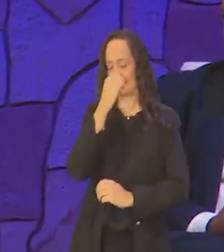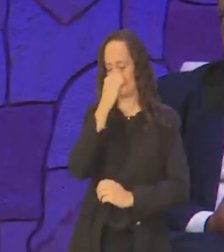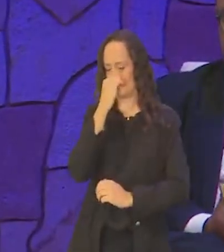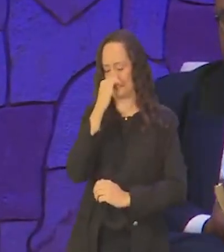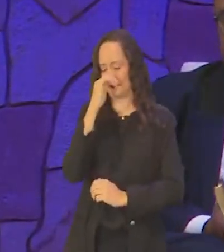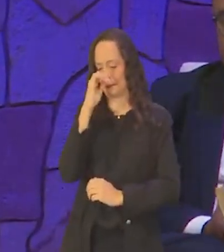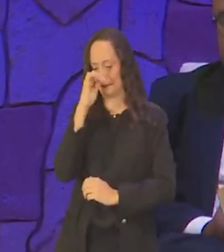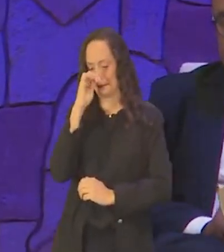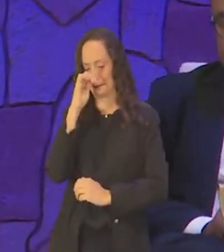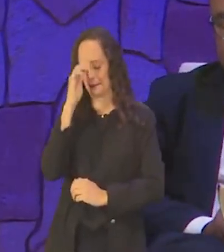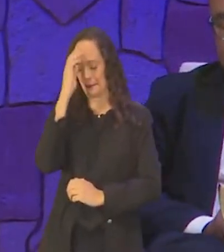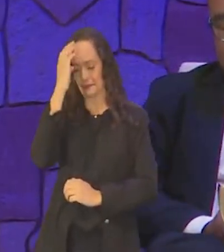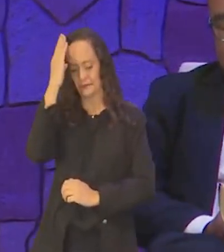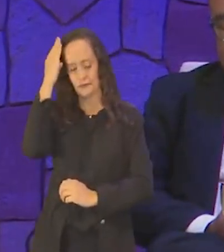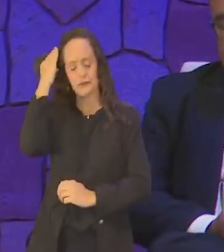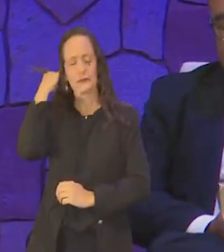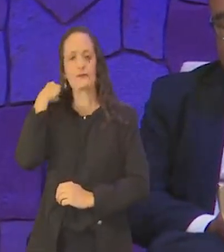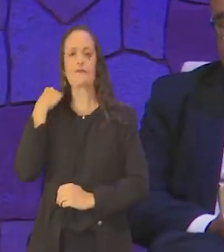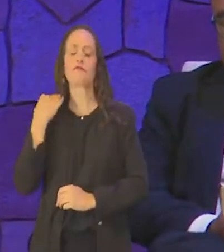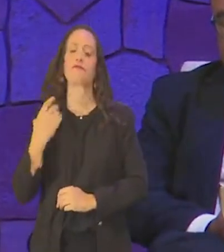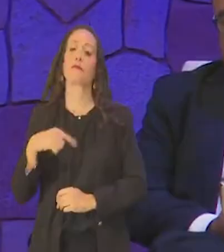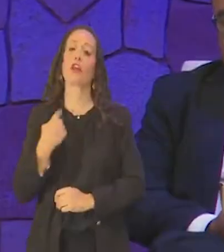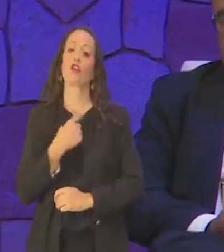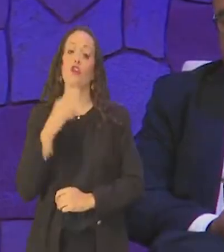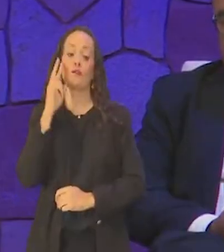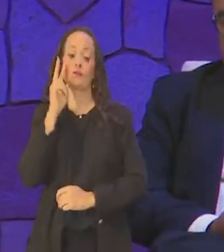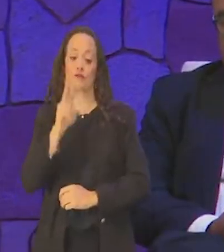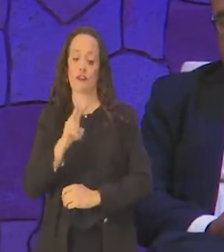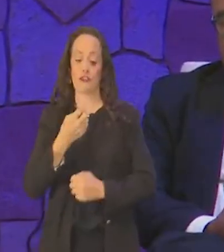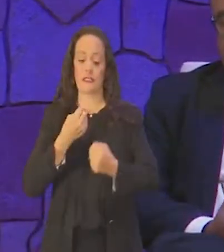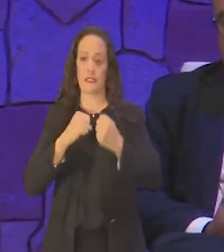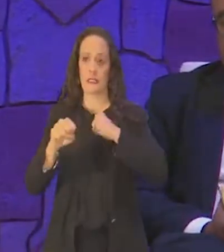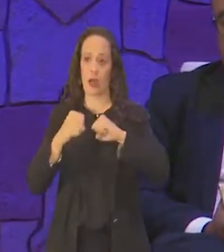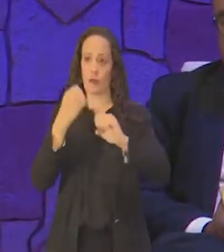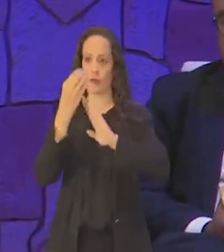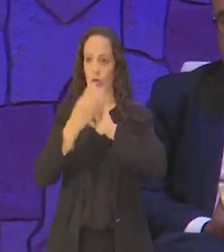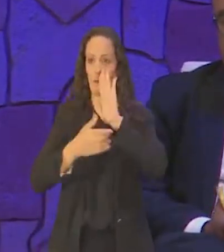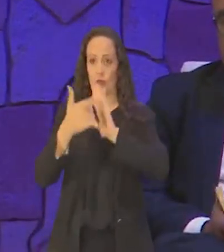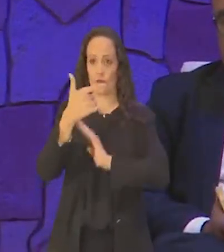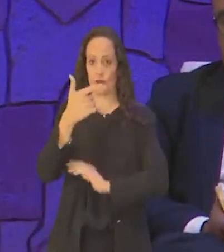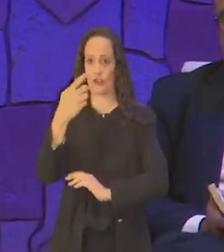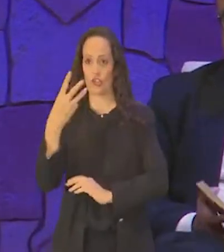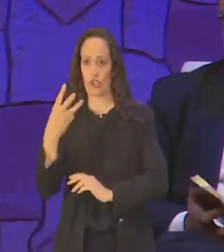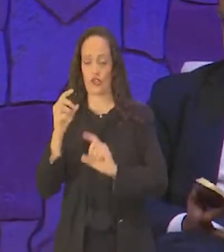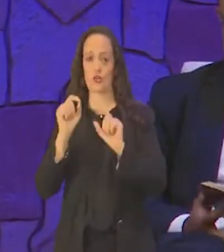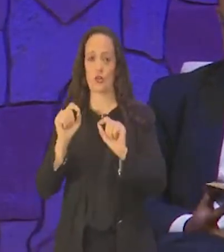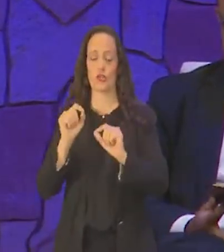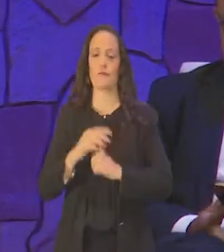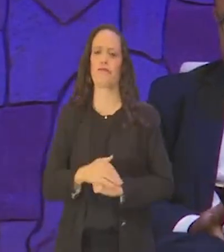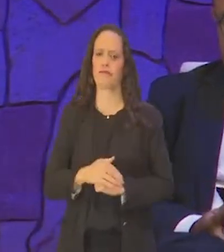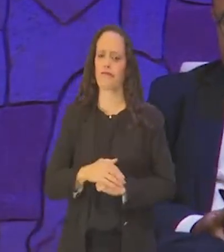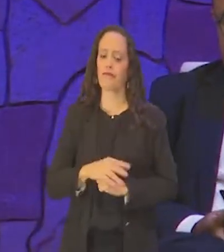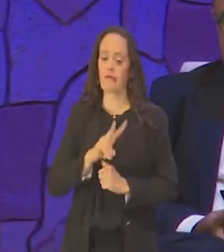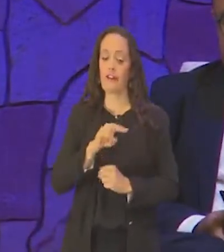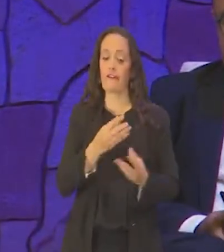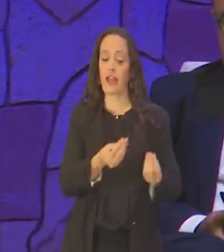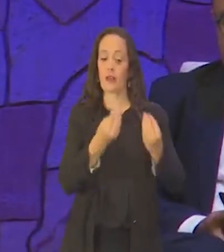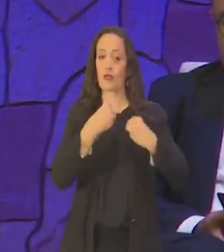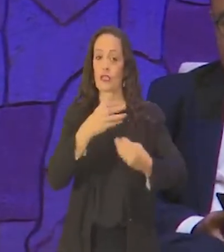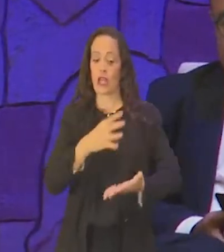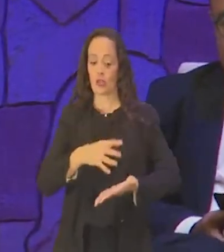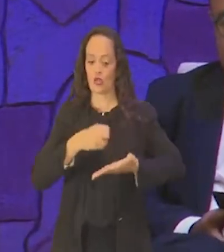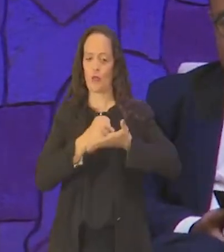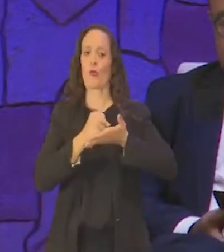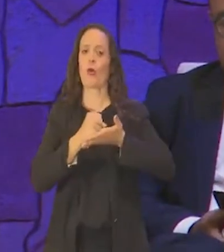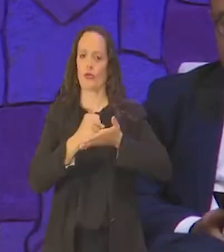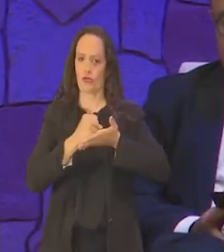salmos, nós vamos encontrar princípios e respostas que nos sustentarão durante essa